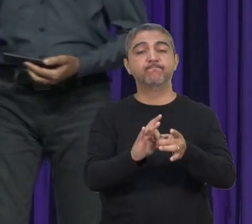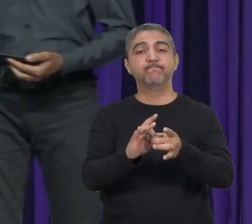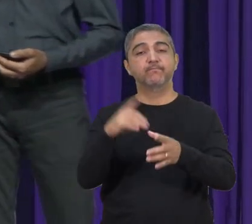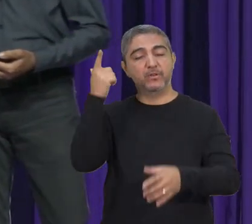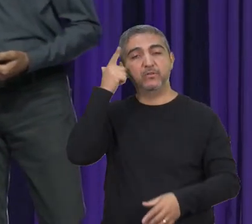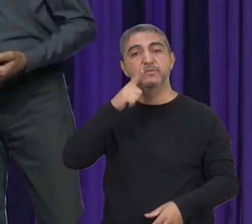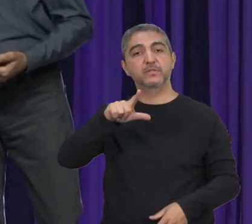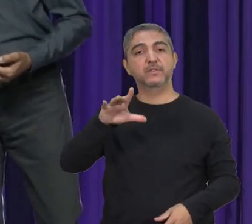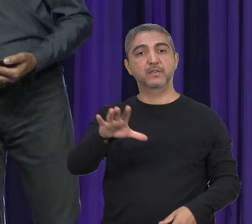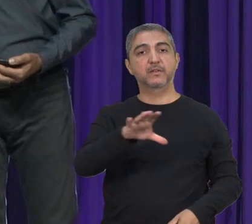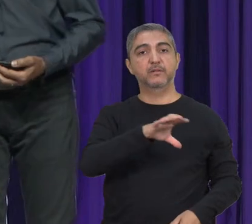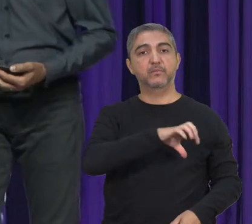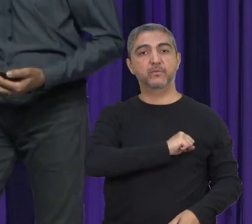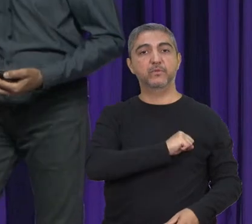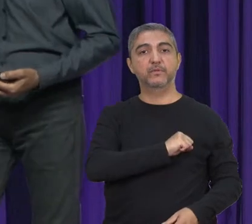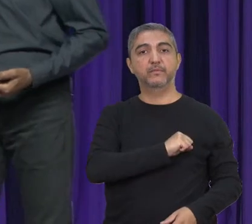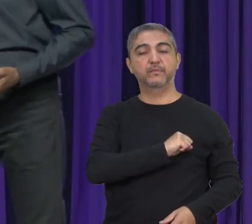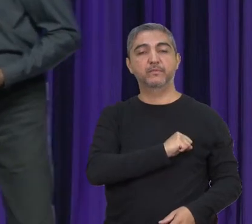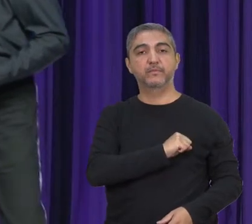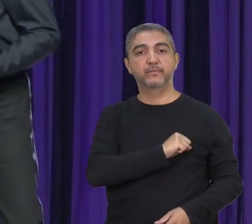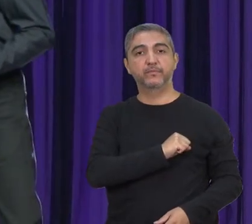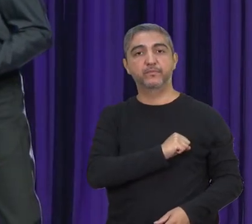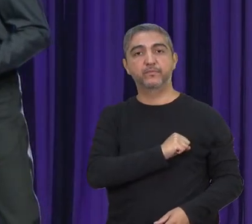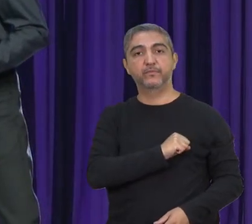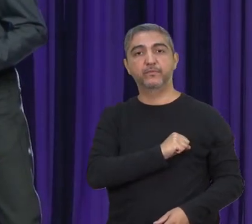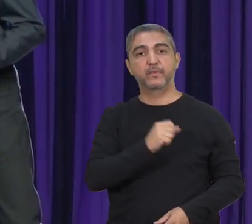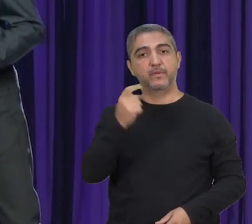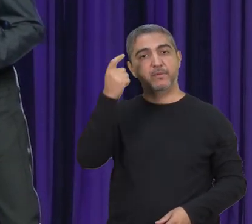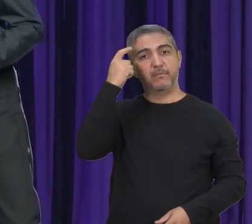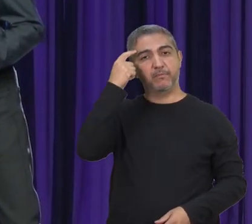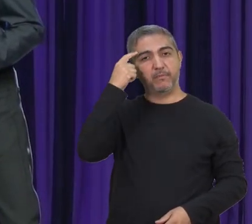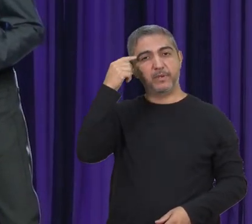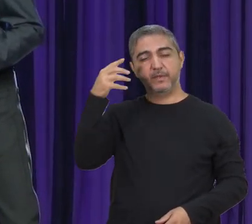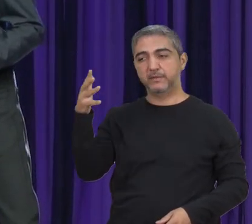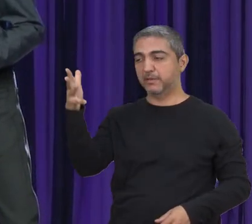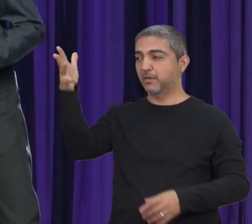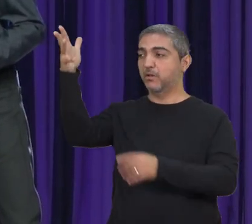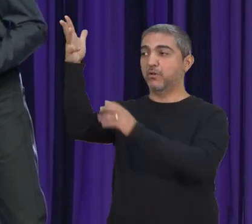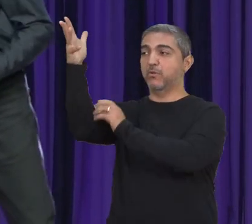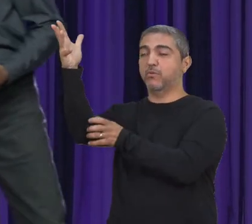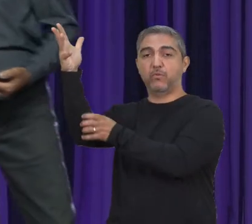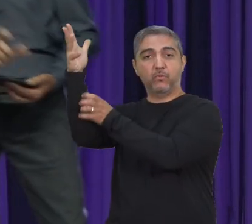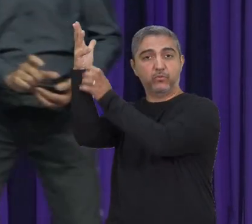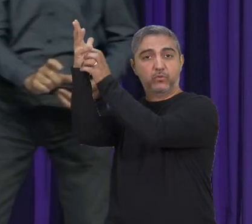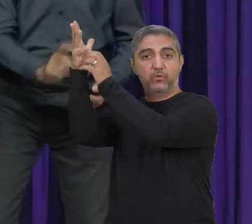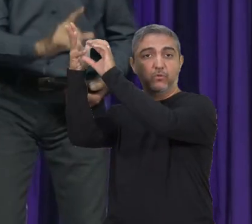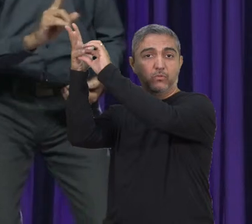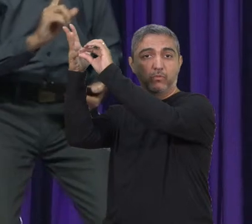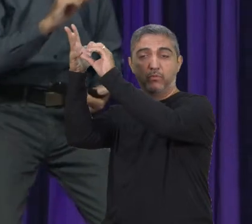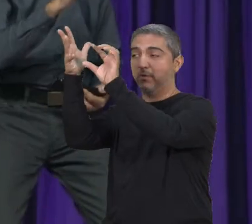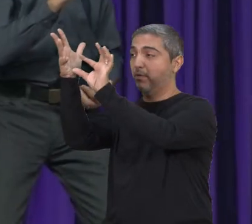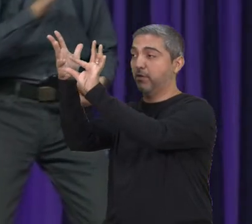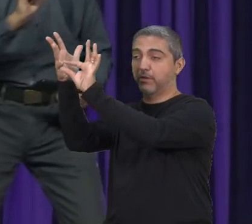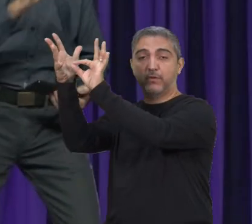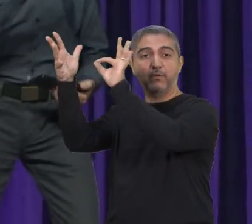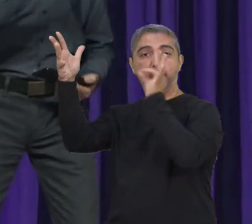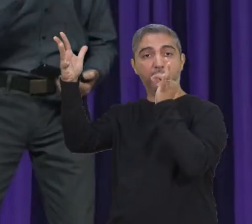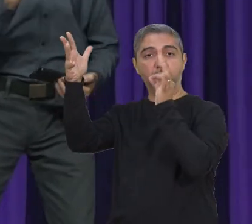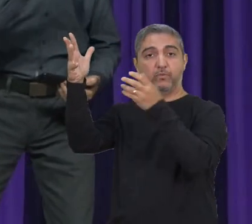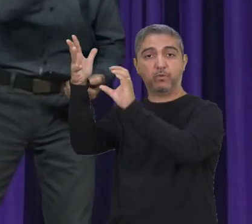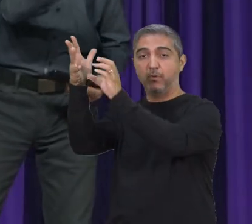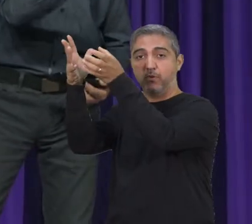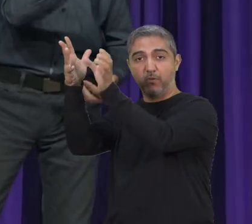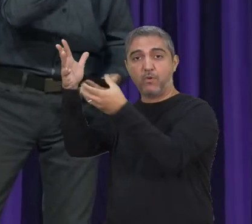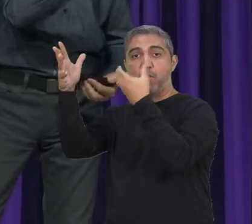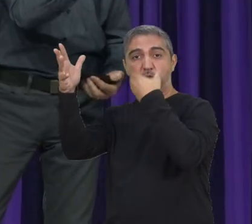Seria uma aberração você ter assim um tronco e um ramo produzindo um fruto. O tronco e apenas um